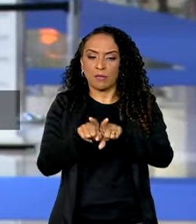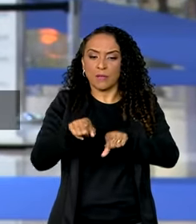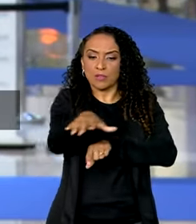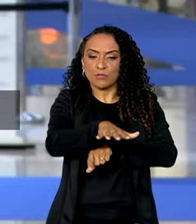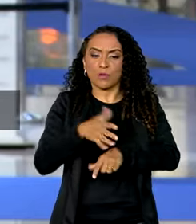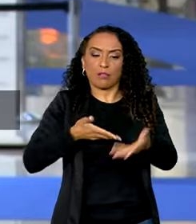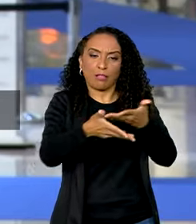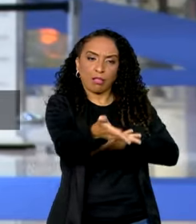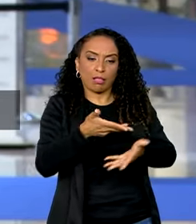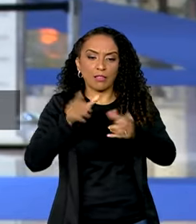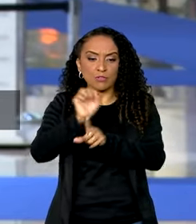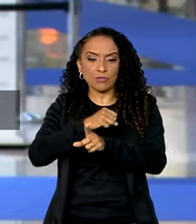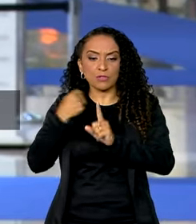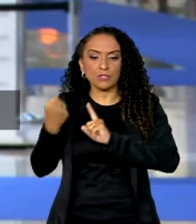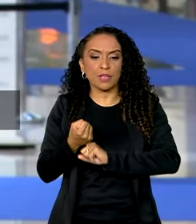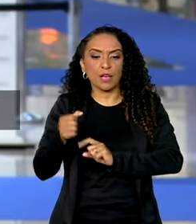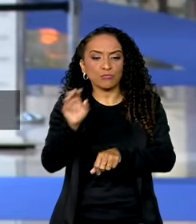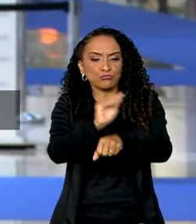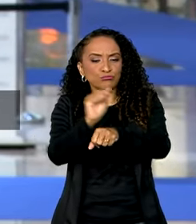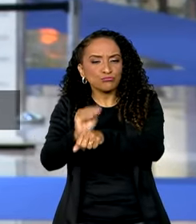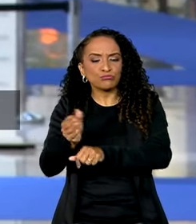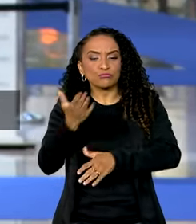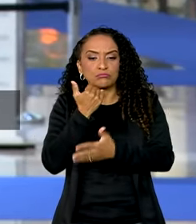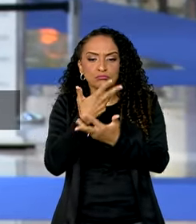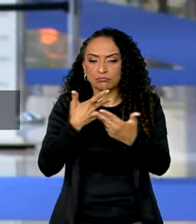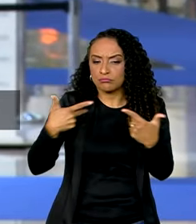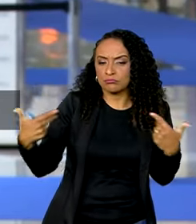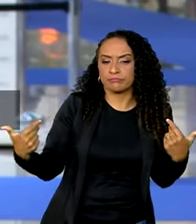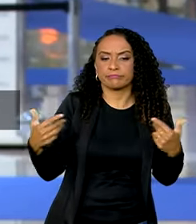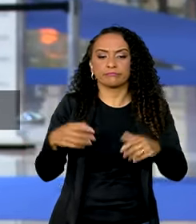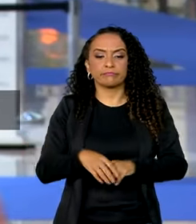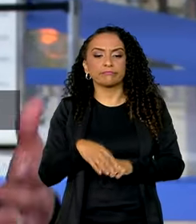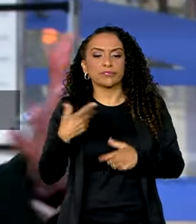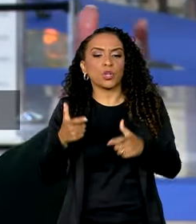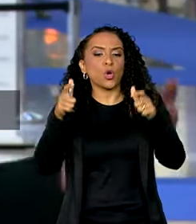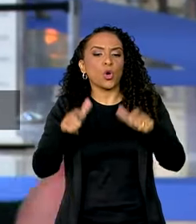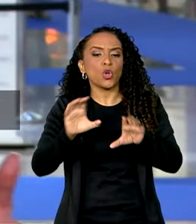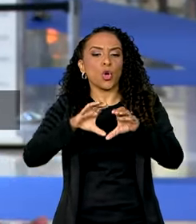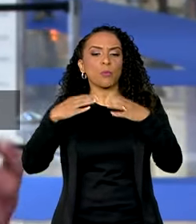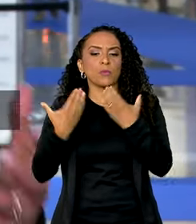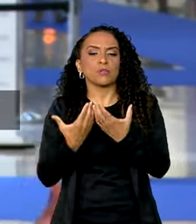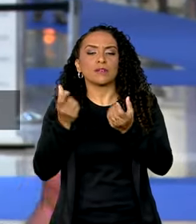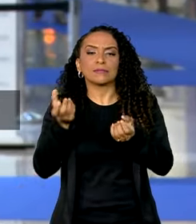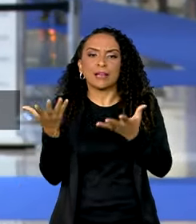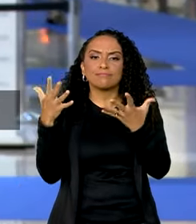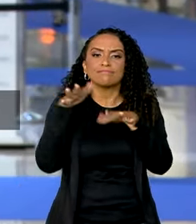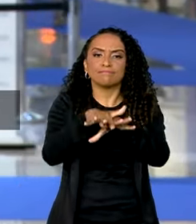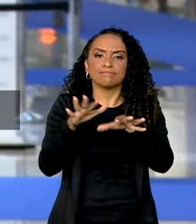de integración social, de cuidado, de alimentación, donde la comunidad finalmente tiene que estar integrada.